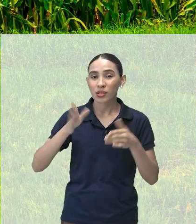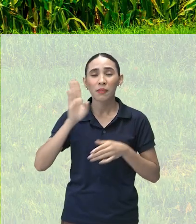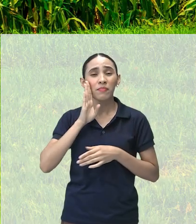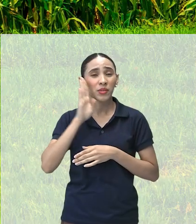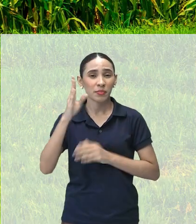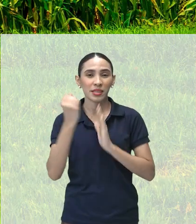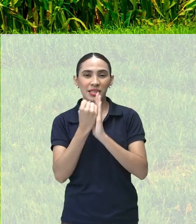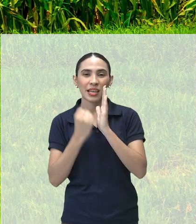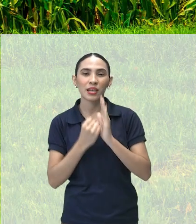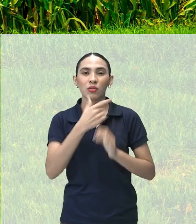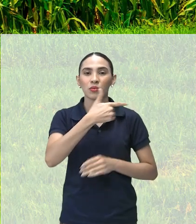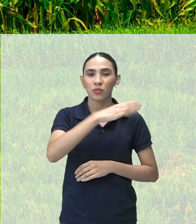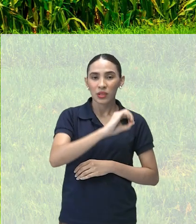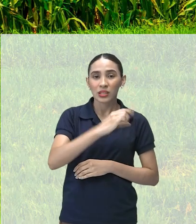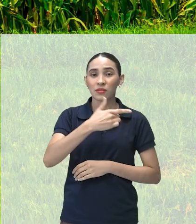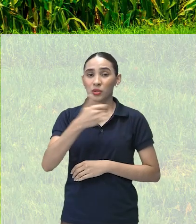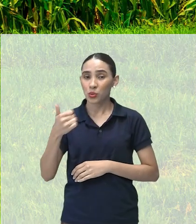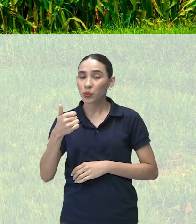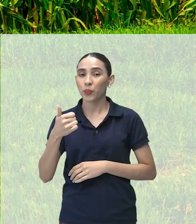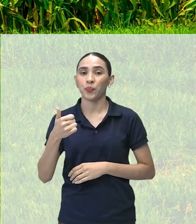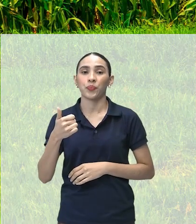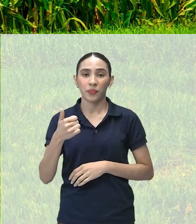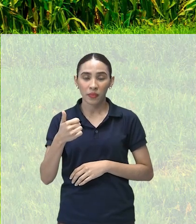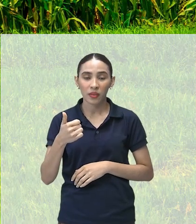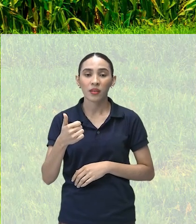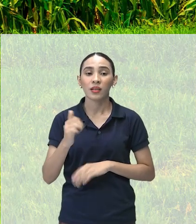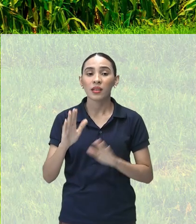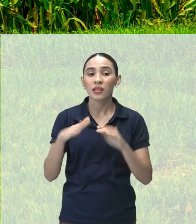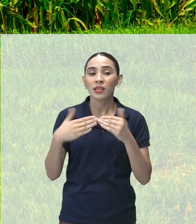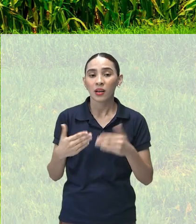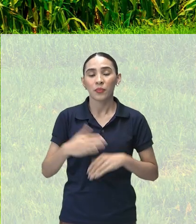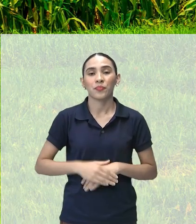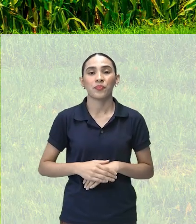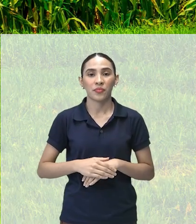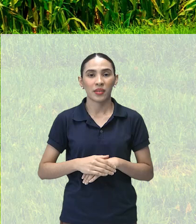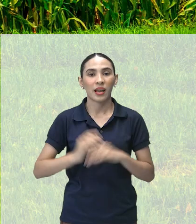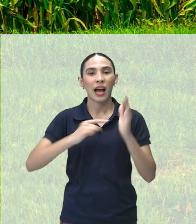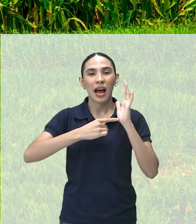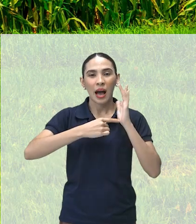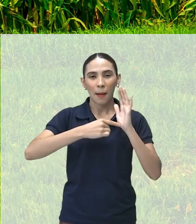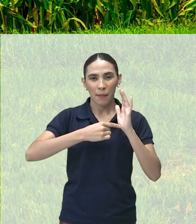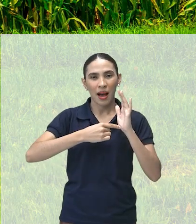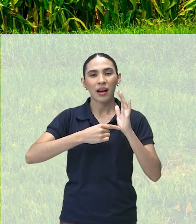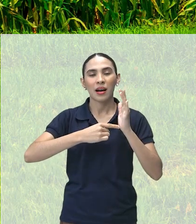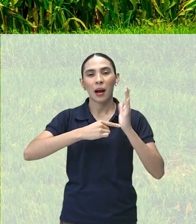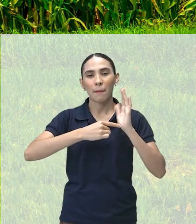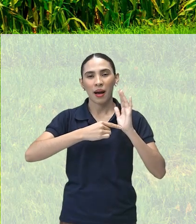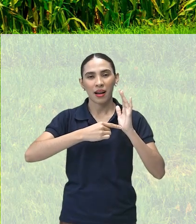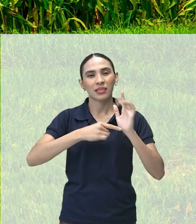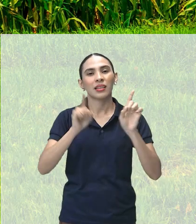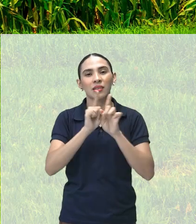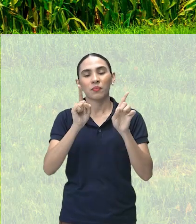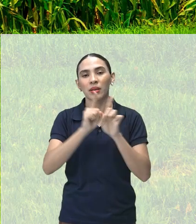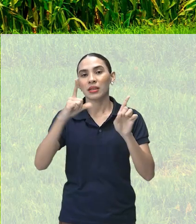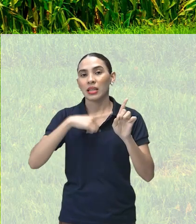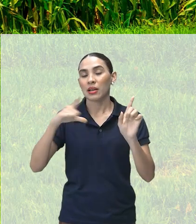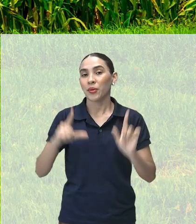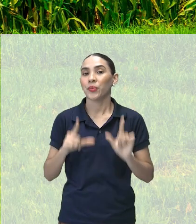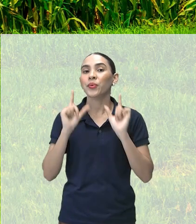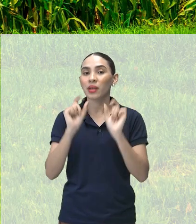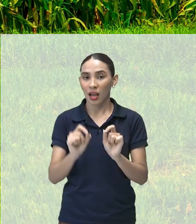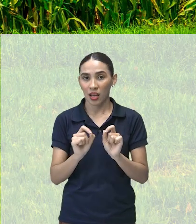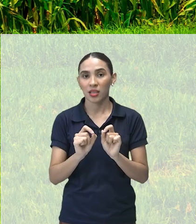aí no século XX, século XXI, tá? Onde, gente, as máquinas, né, elas acabam se tornando